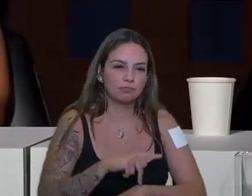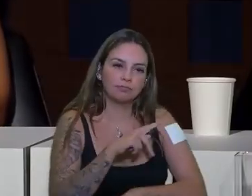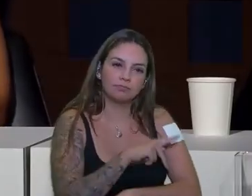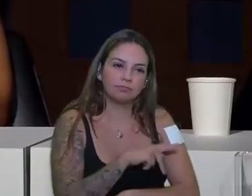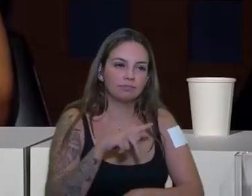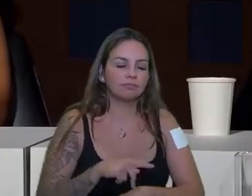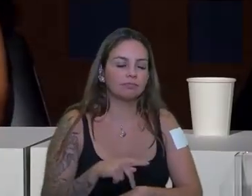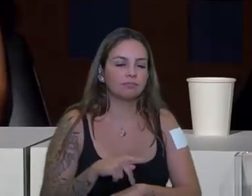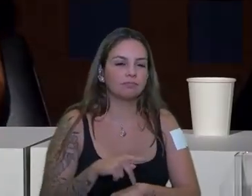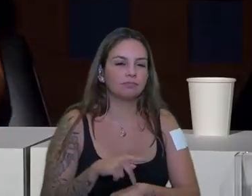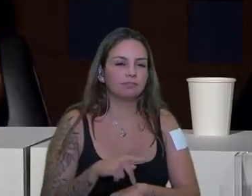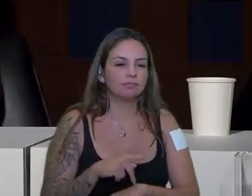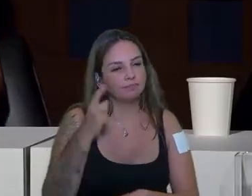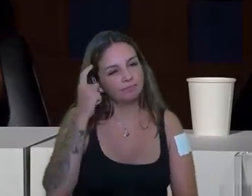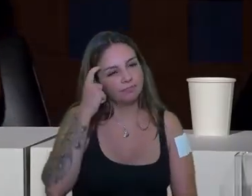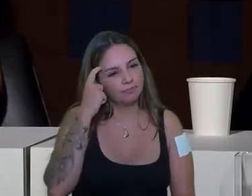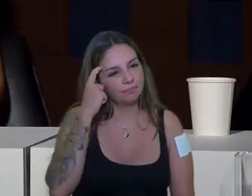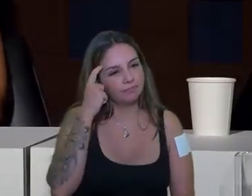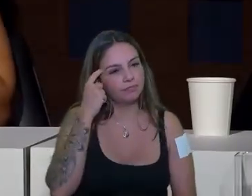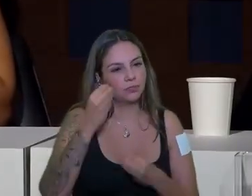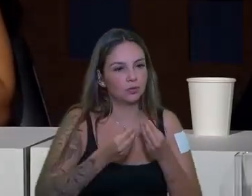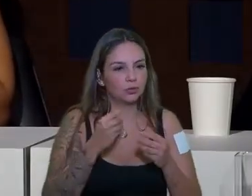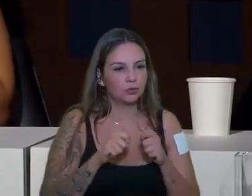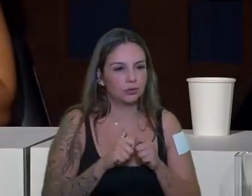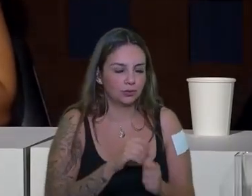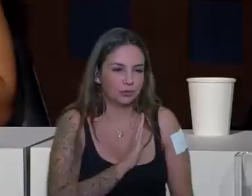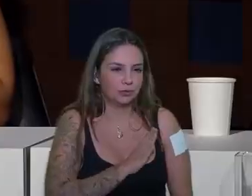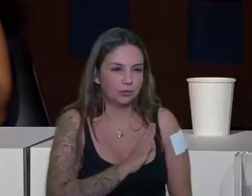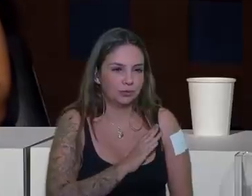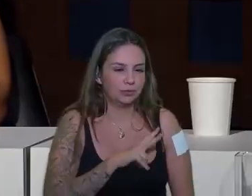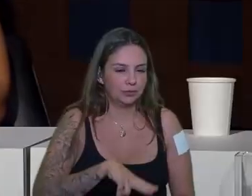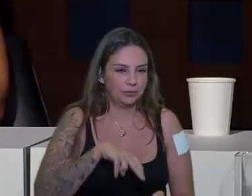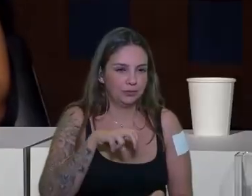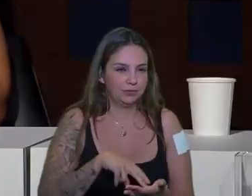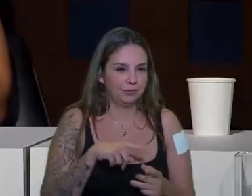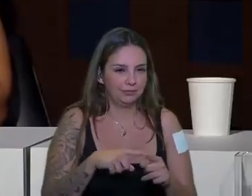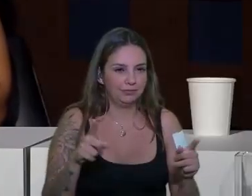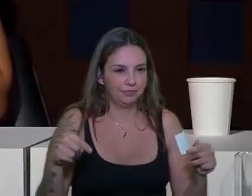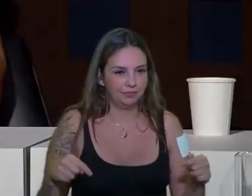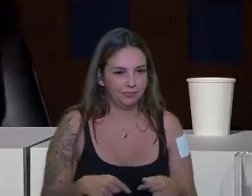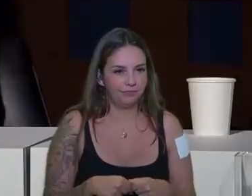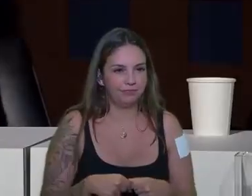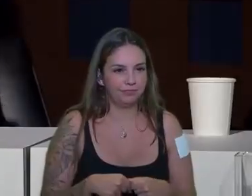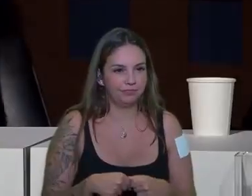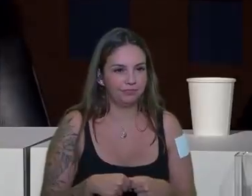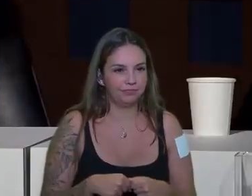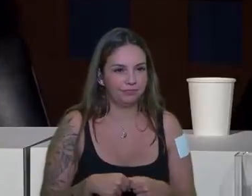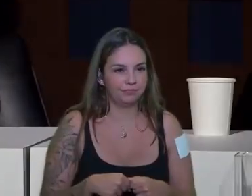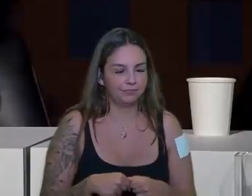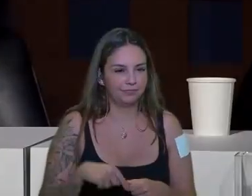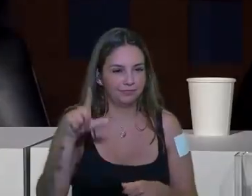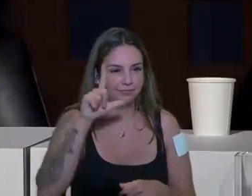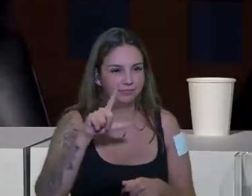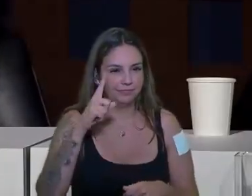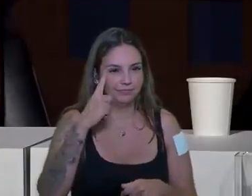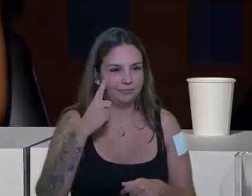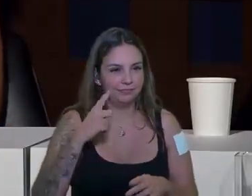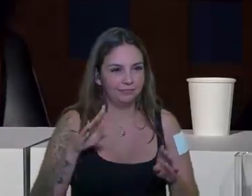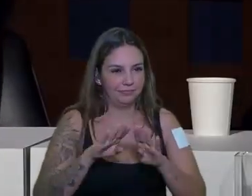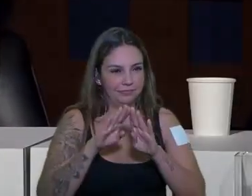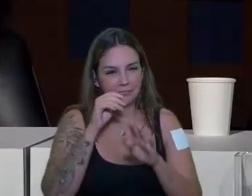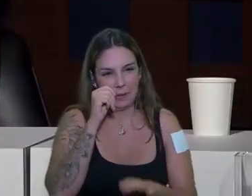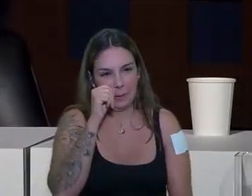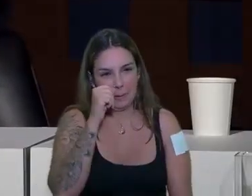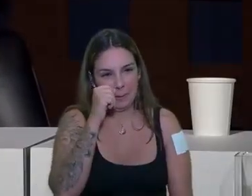do Entusiasmo, que vai pensar isso, como fazer corações aos pulos dentro da sala de aula e dentro da literatura, que aí uma carreira casou